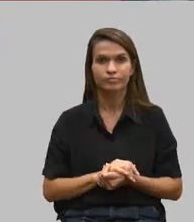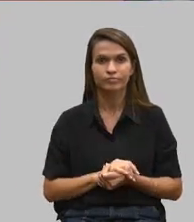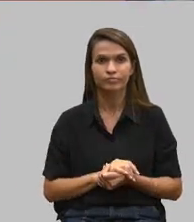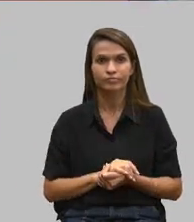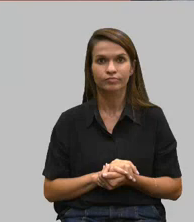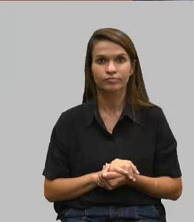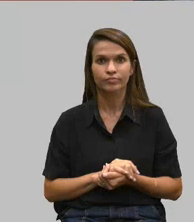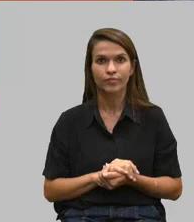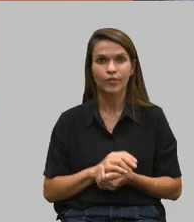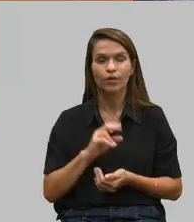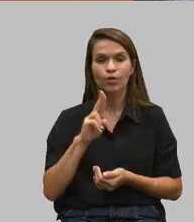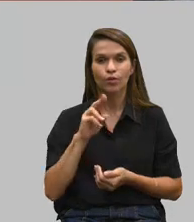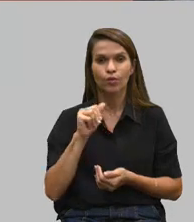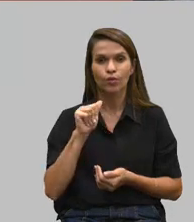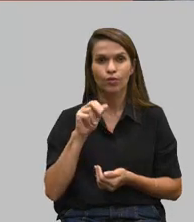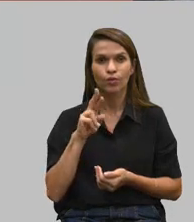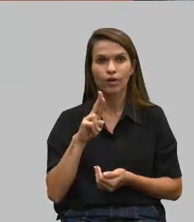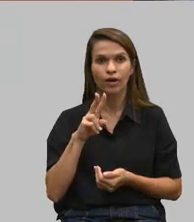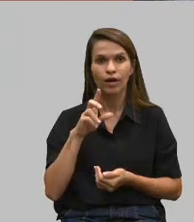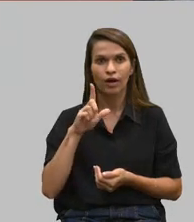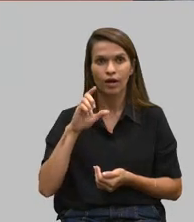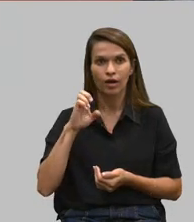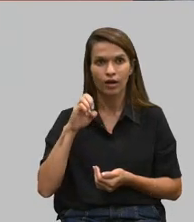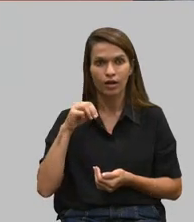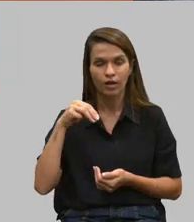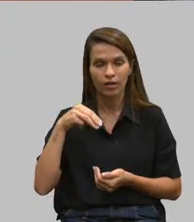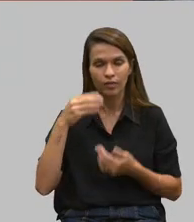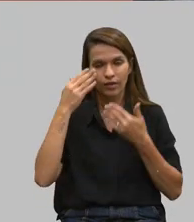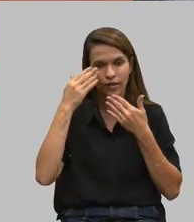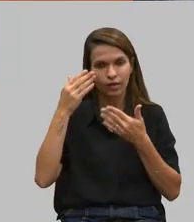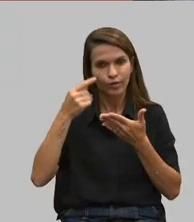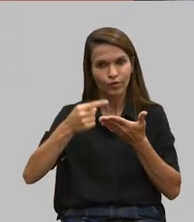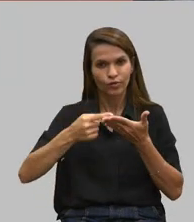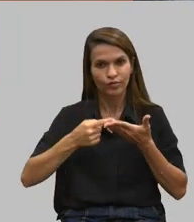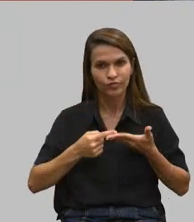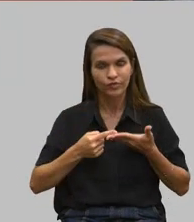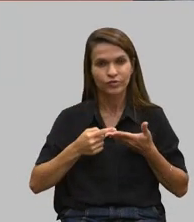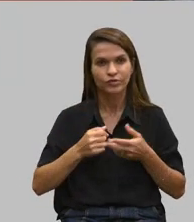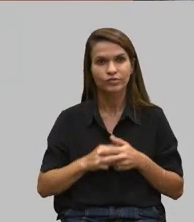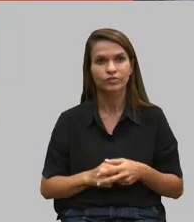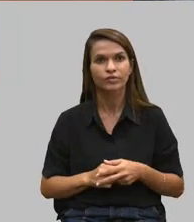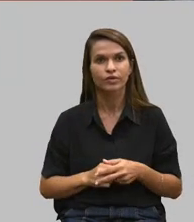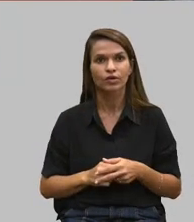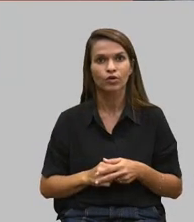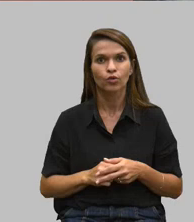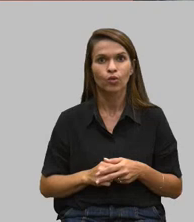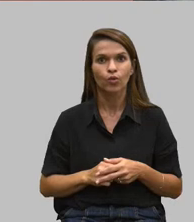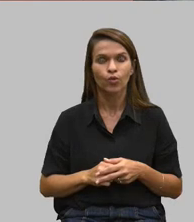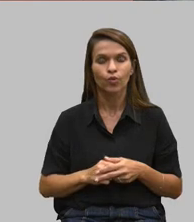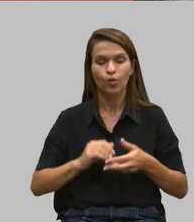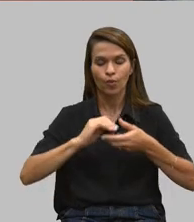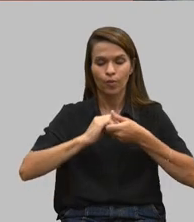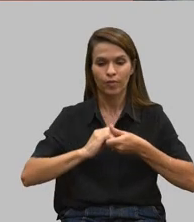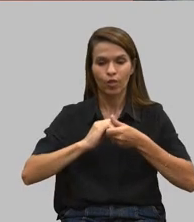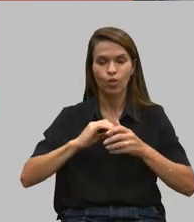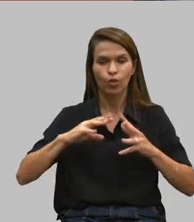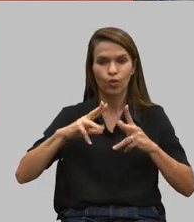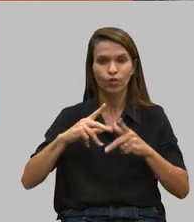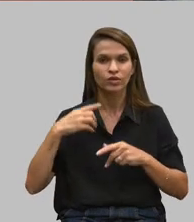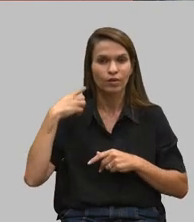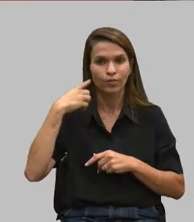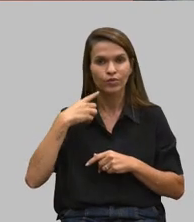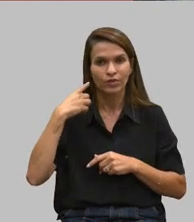Arlen muito obrigado pelo convite queria cumprimentar todos os deputados aqui presentes de maneira especial a